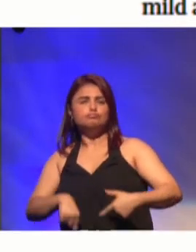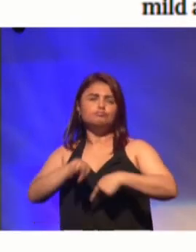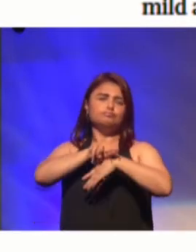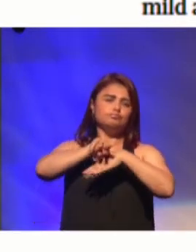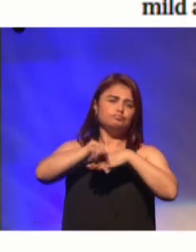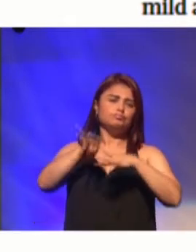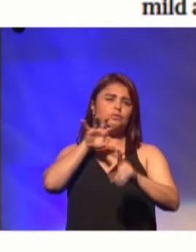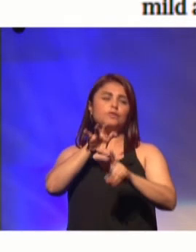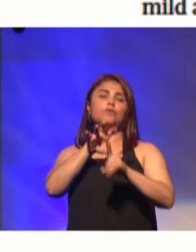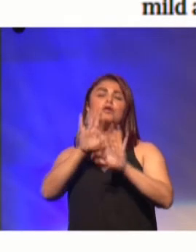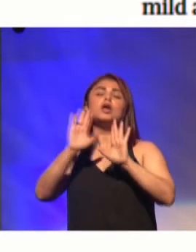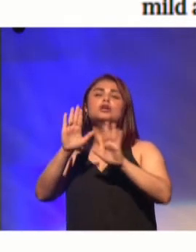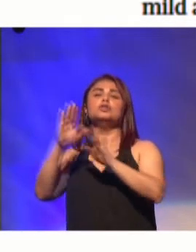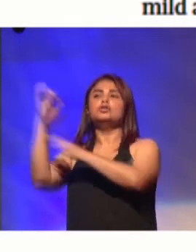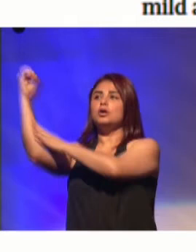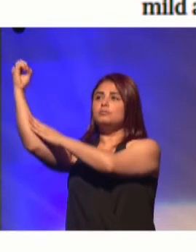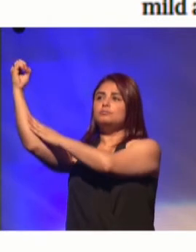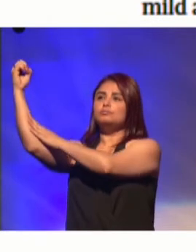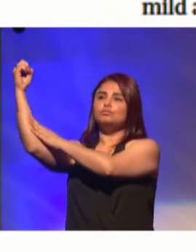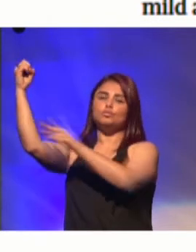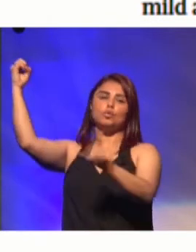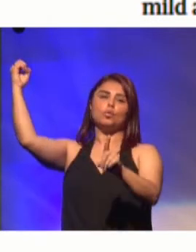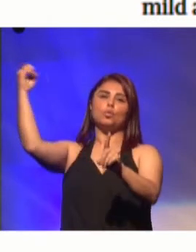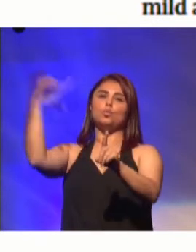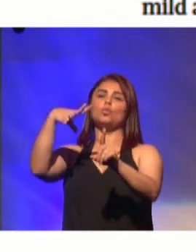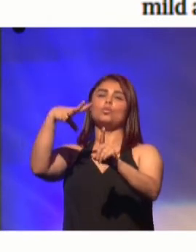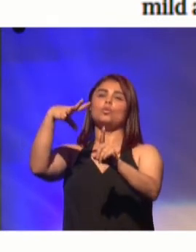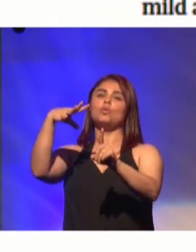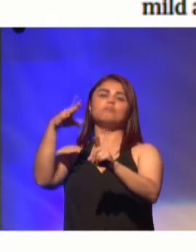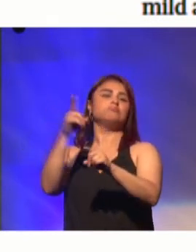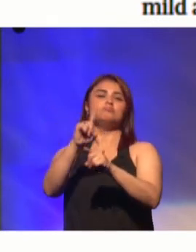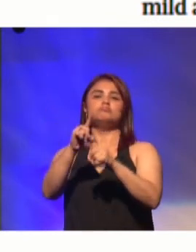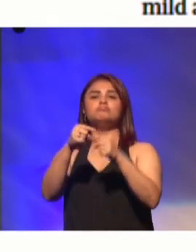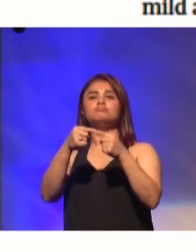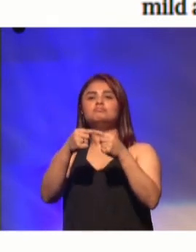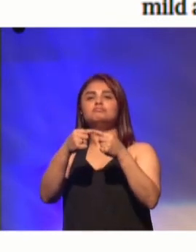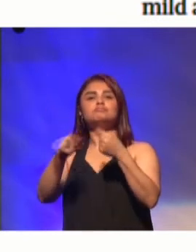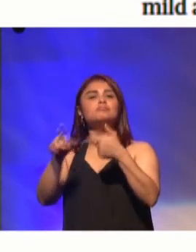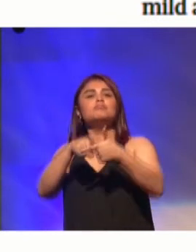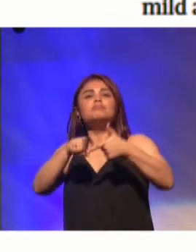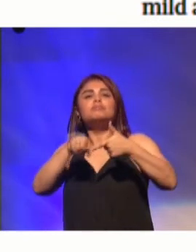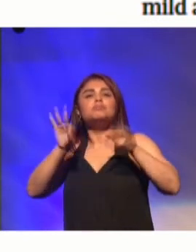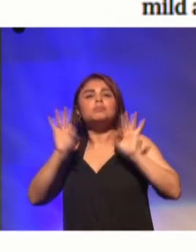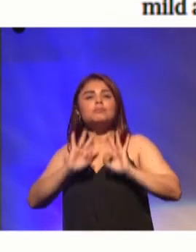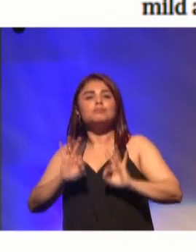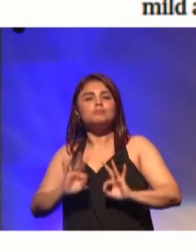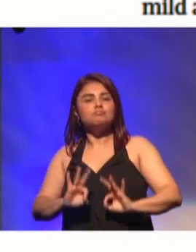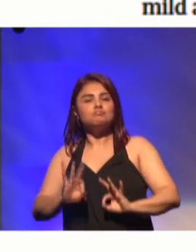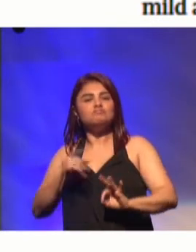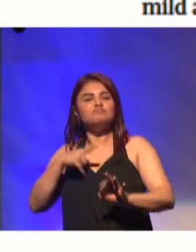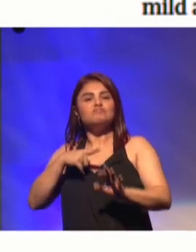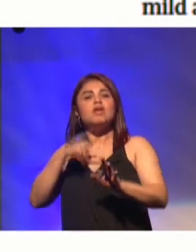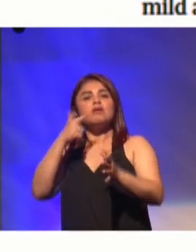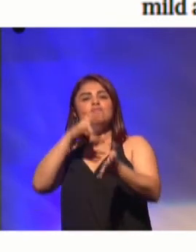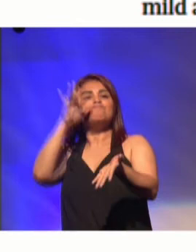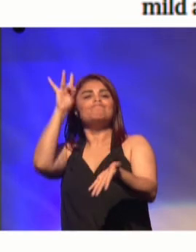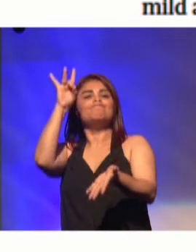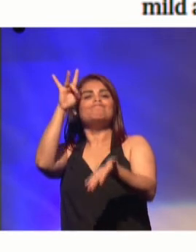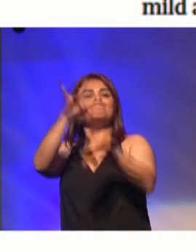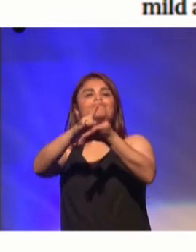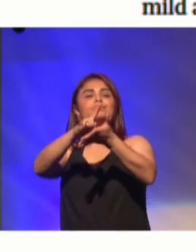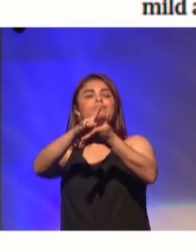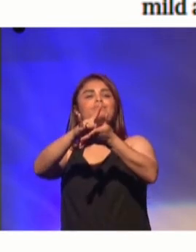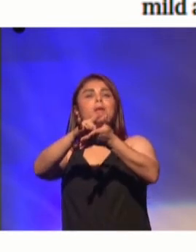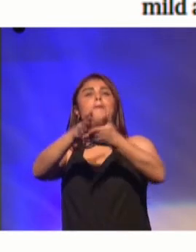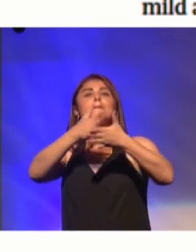ocorrem, e o laser não produz esses efeitos colaterais e que tem uma efetividade maior do que